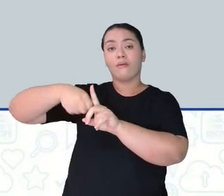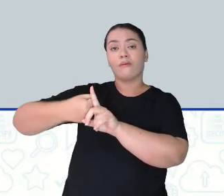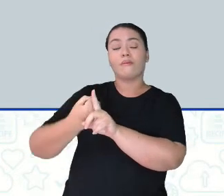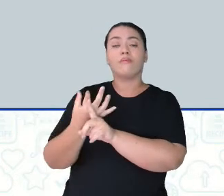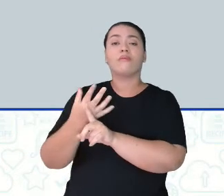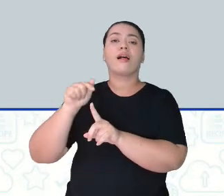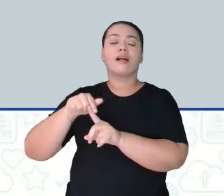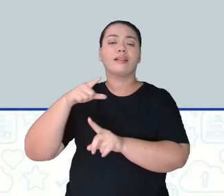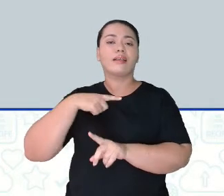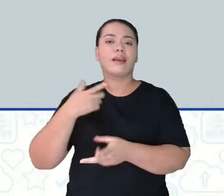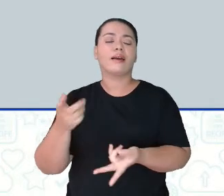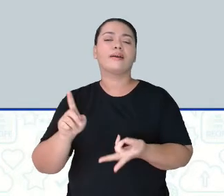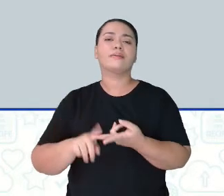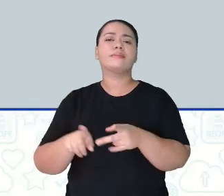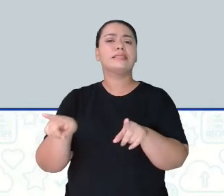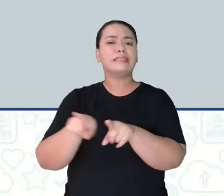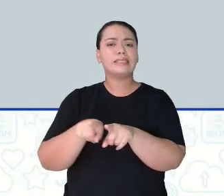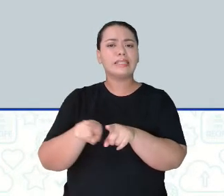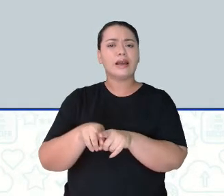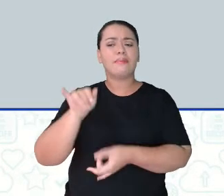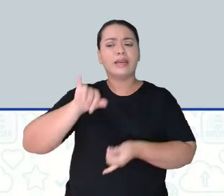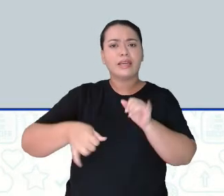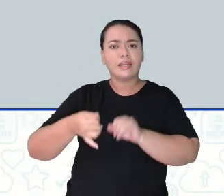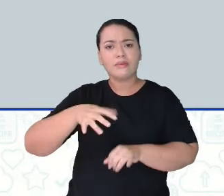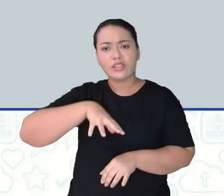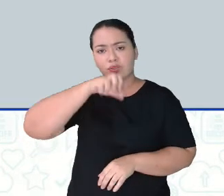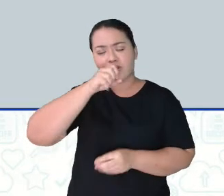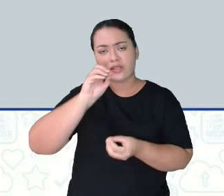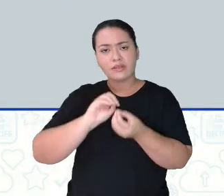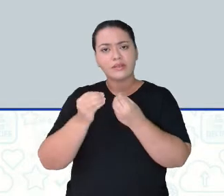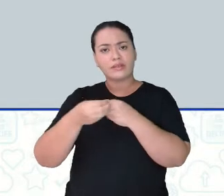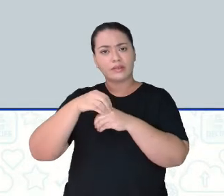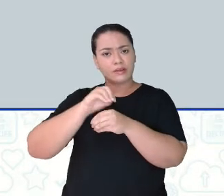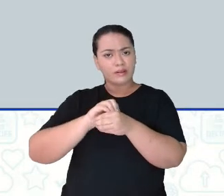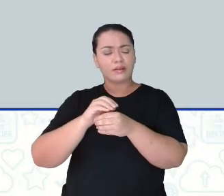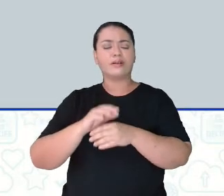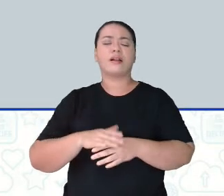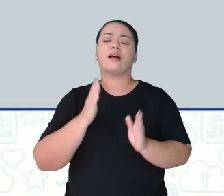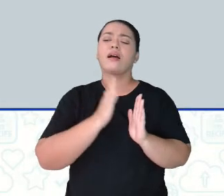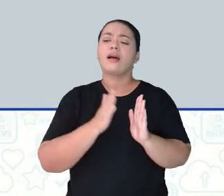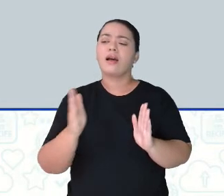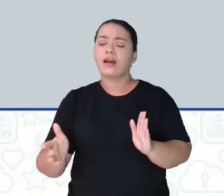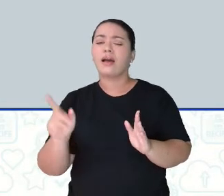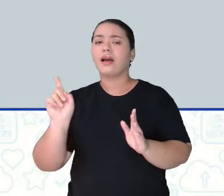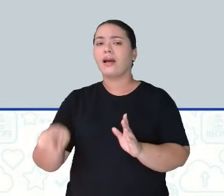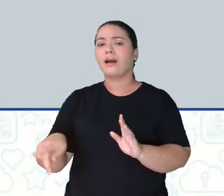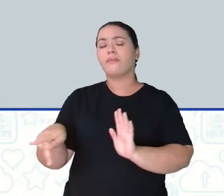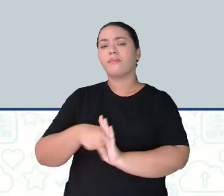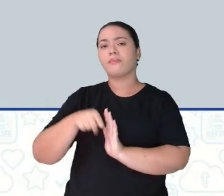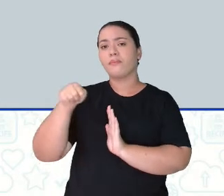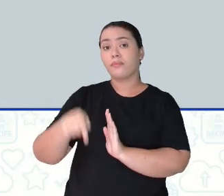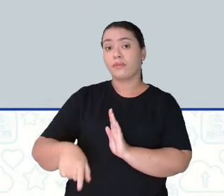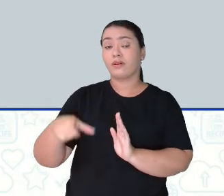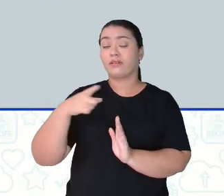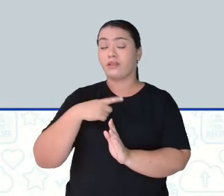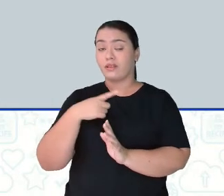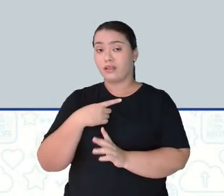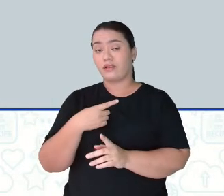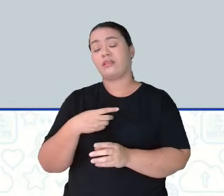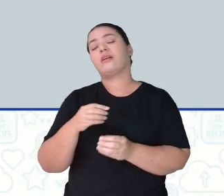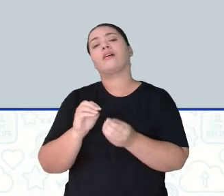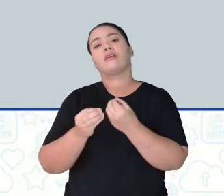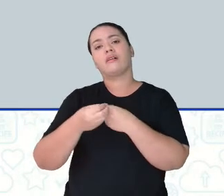né? A reação química da respiração celular, as etapas da respiração celular, como glicólise, ciclo